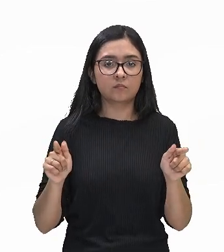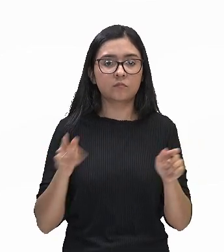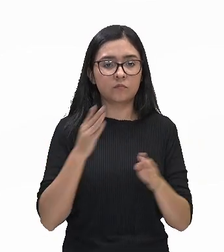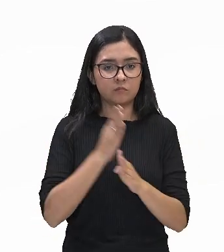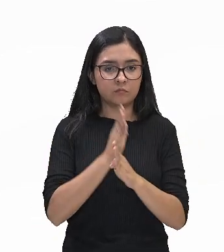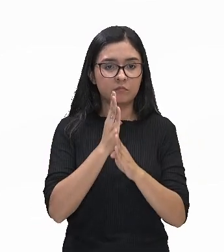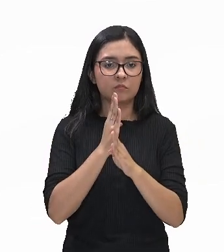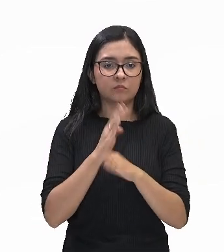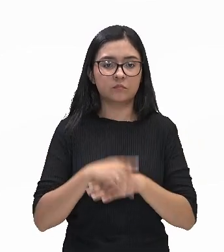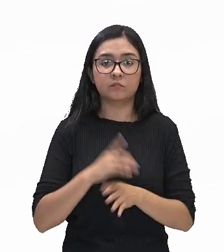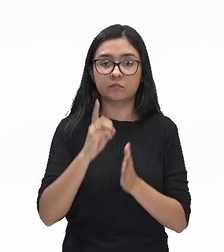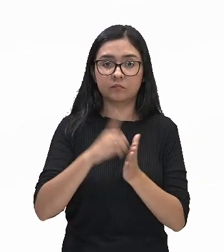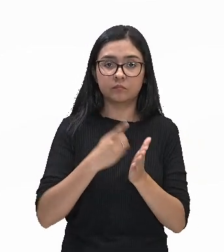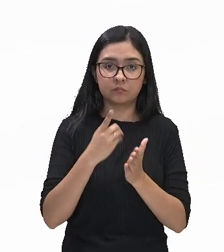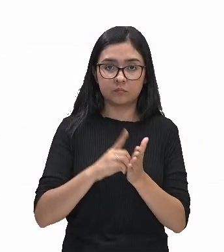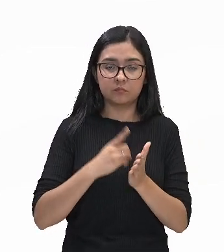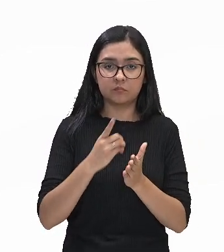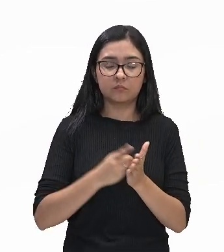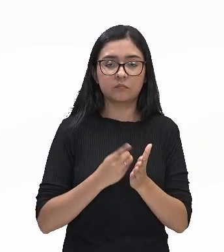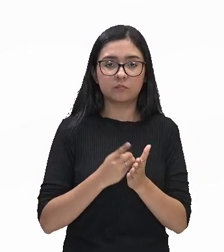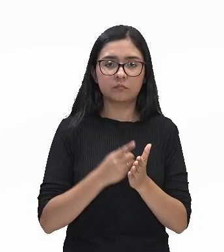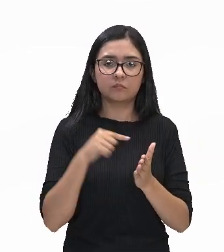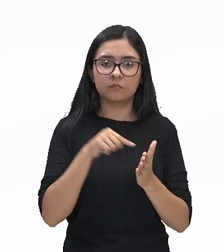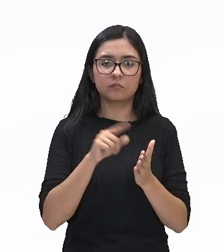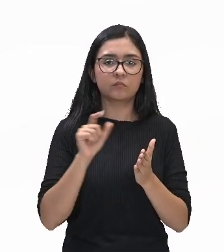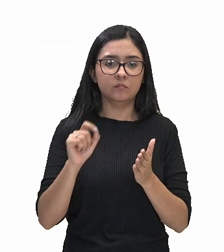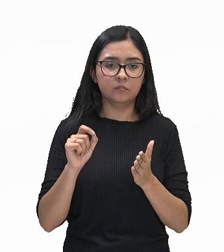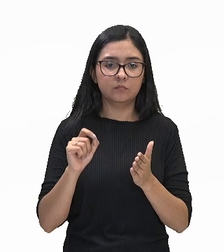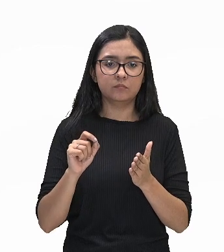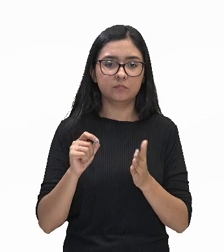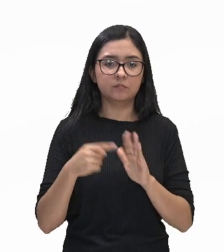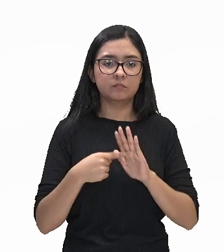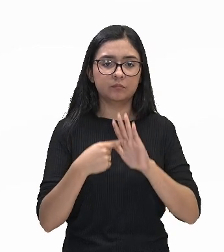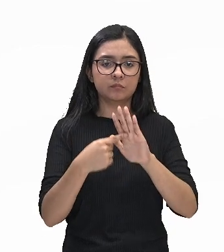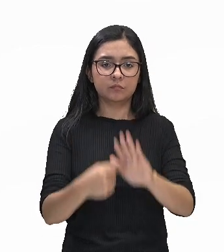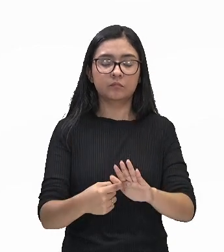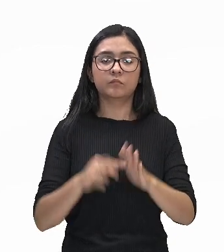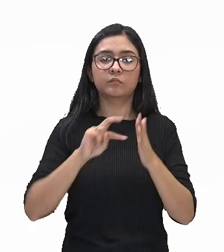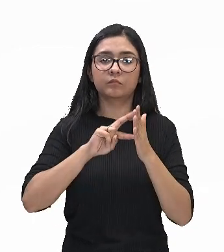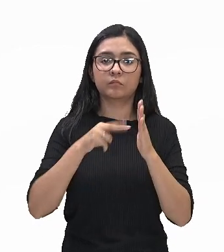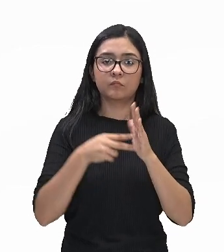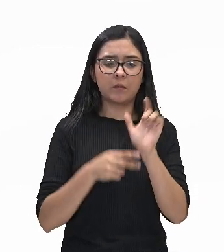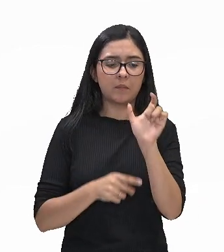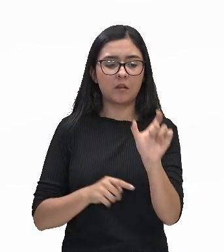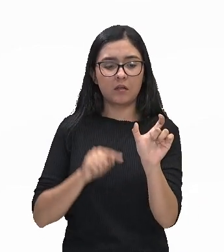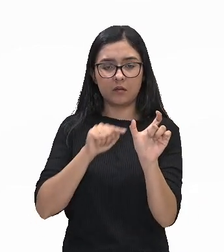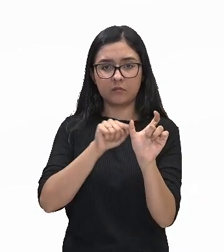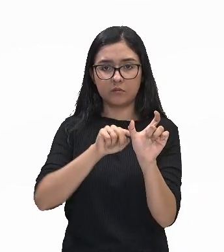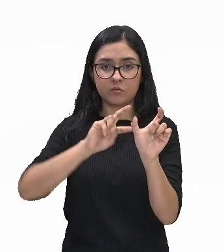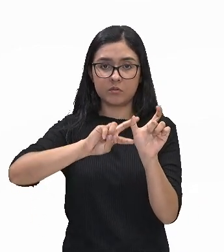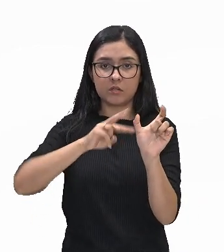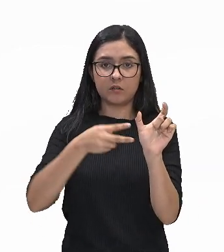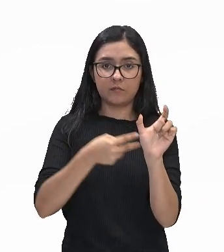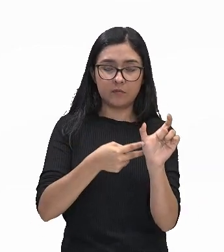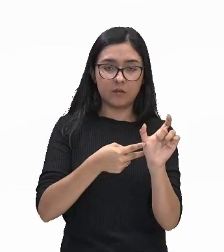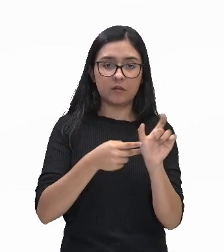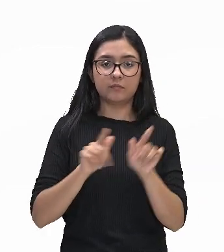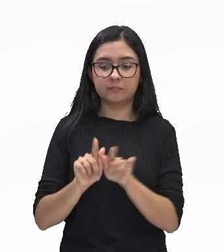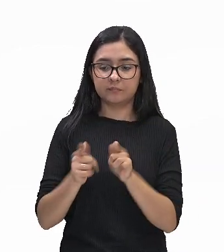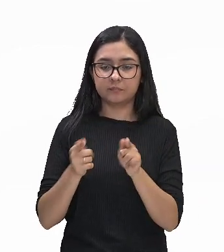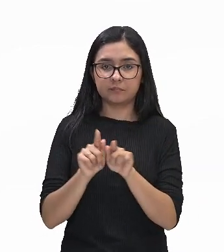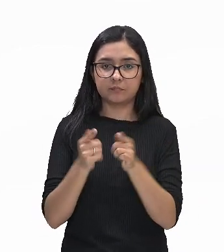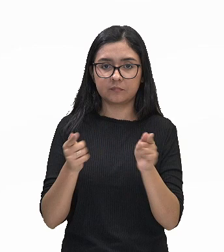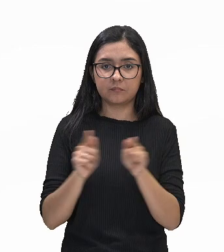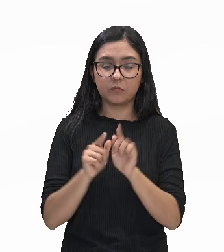Nos dicionários, eles vão dar, né, o significado da palavra, e nas gramáticas você vai encontrar